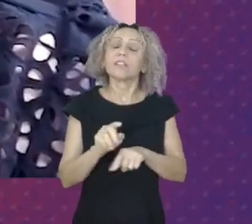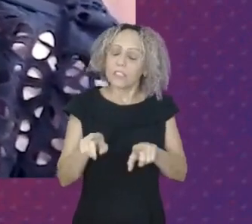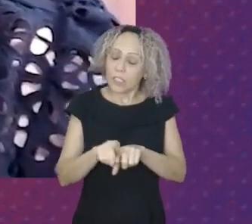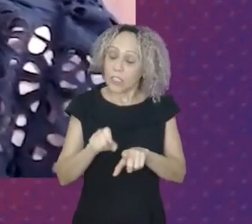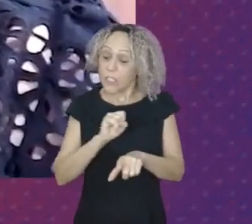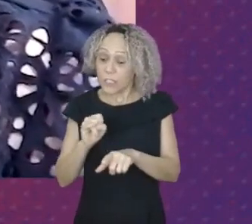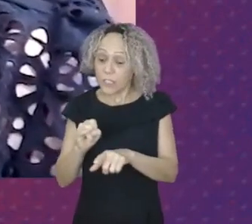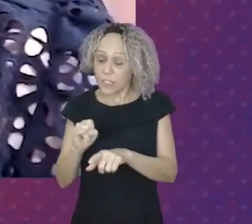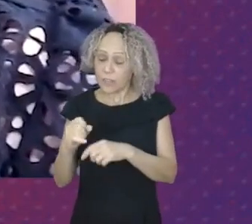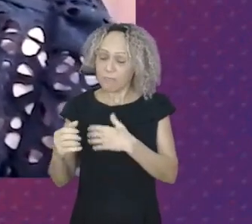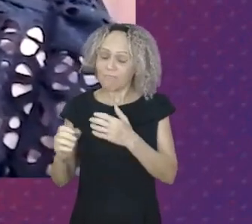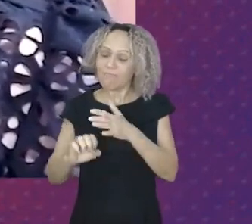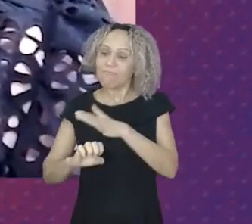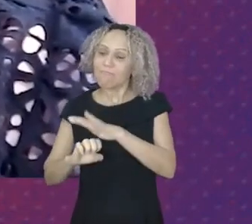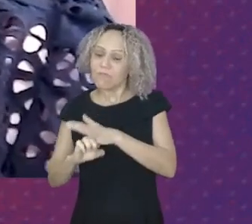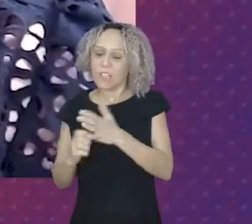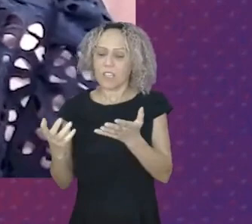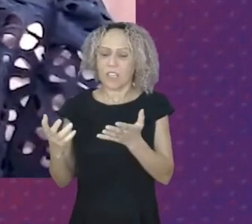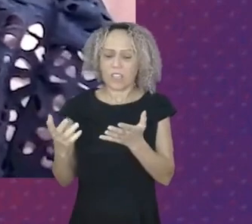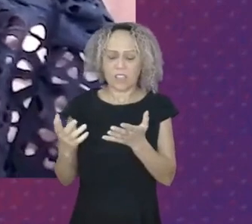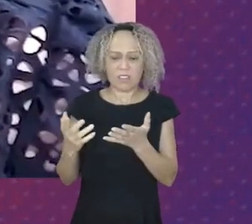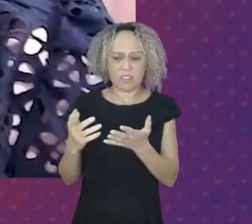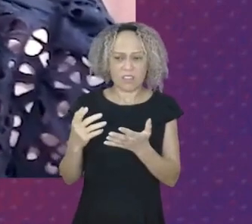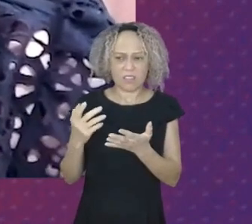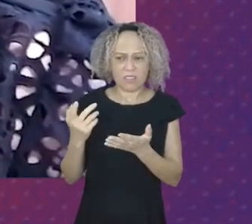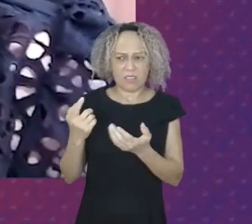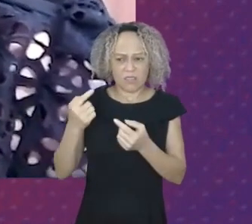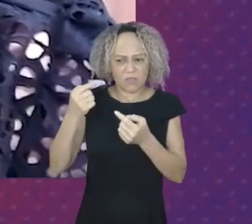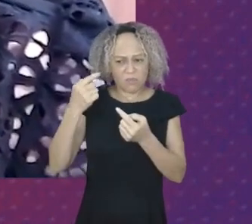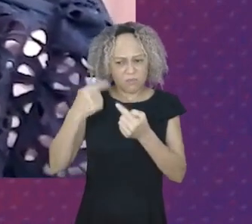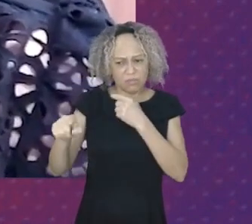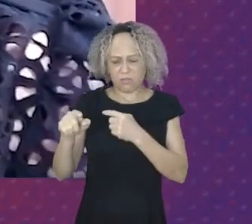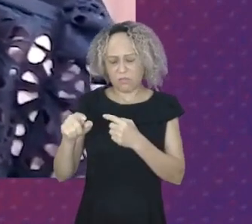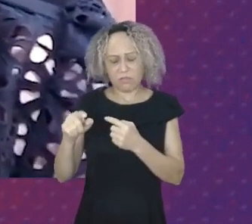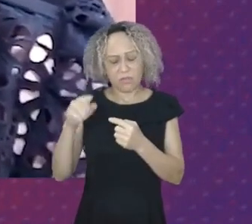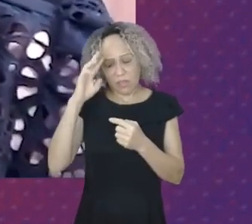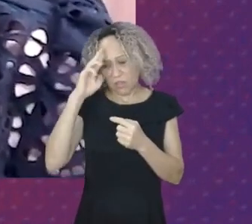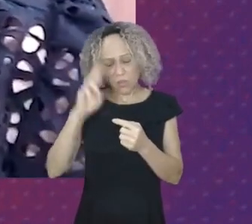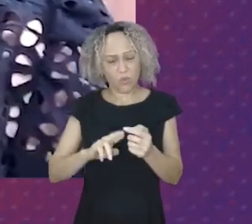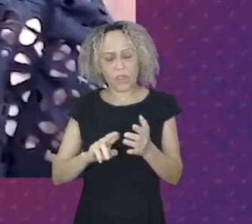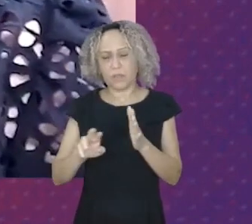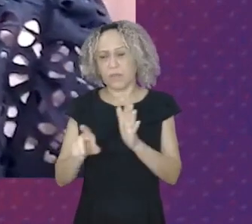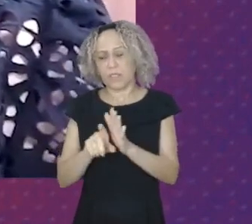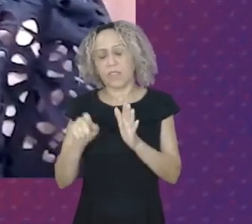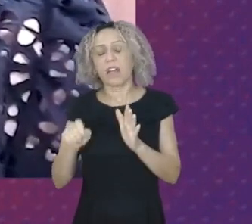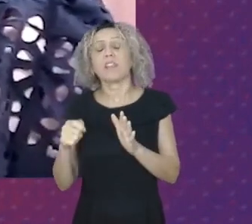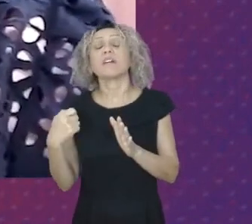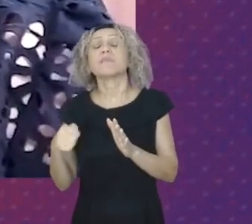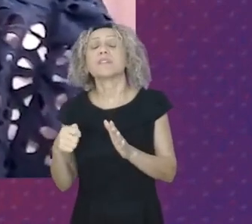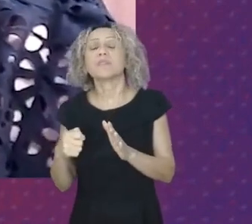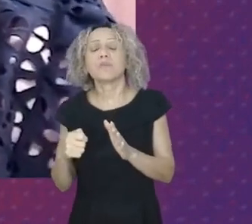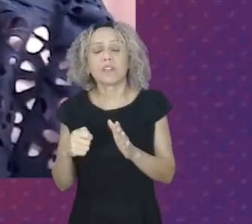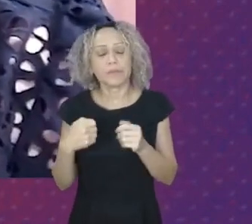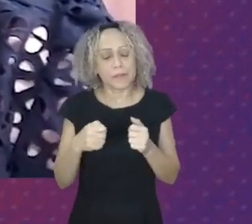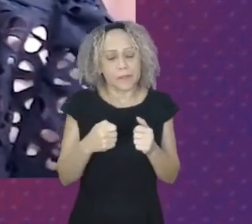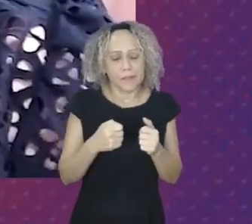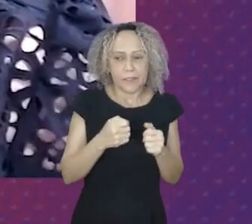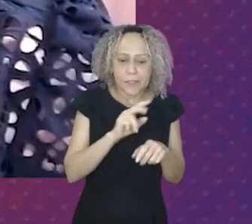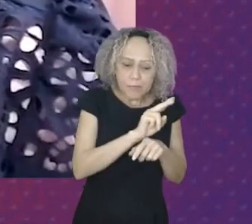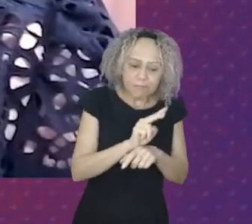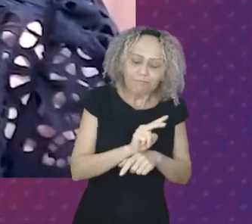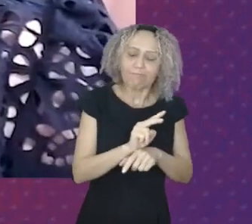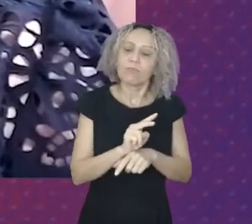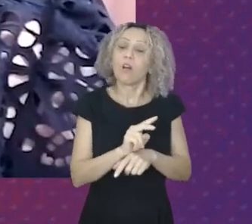lei, né? Lei que passou a ser ignorada nos últimos períodos, vocês sabem disso, com o modelo de